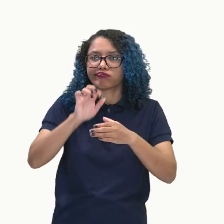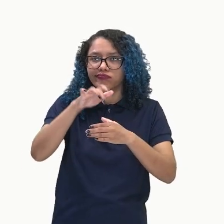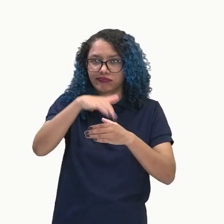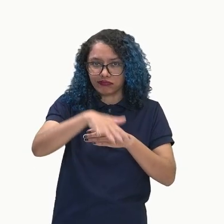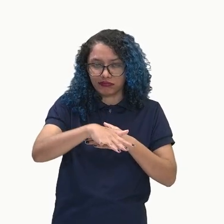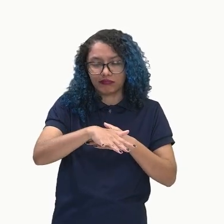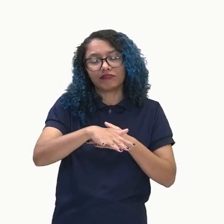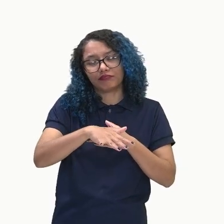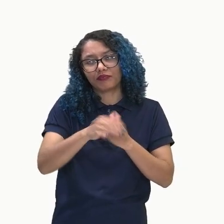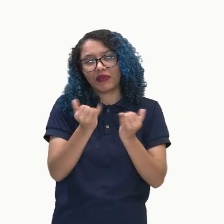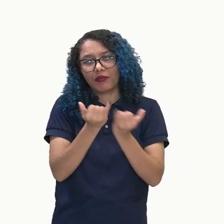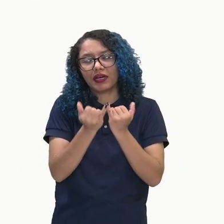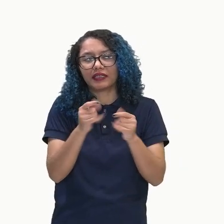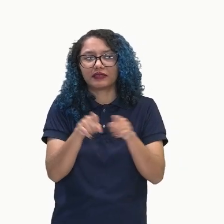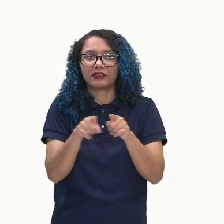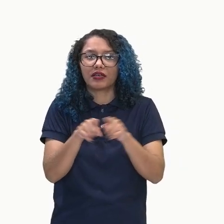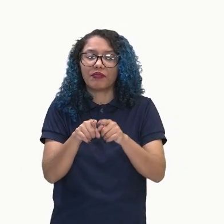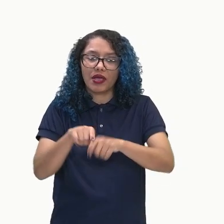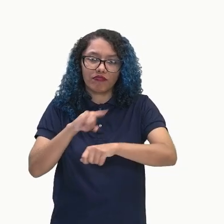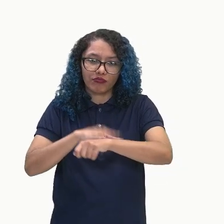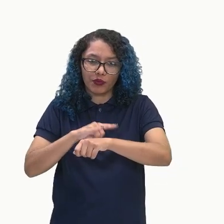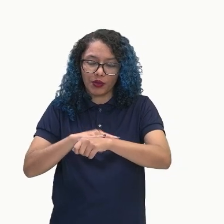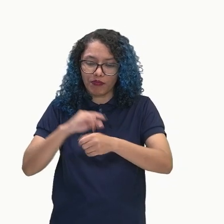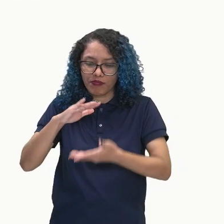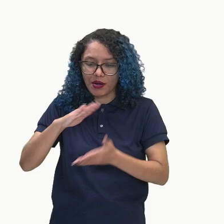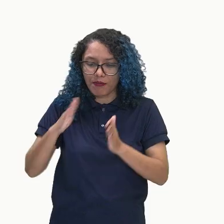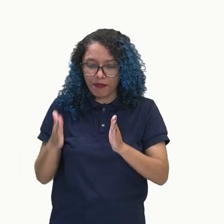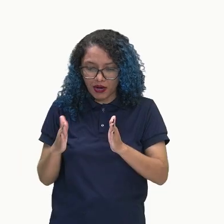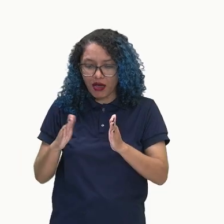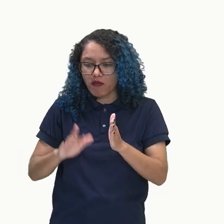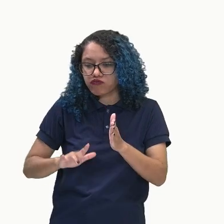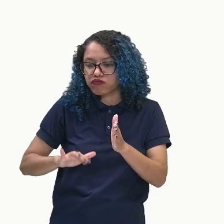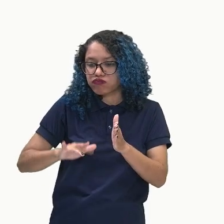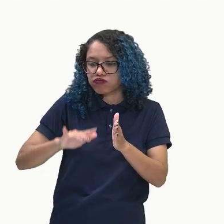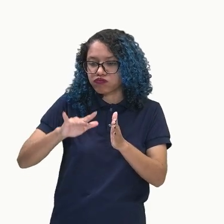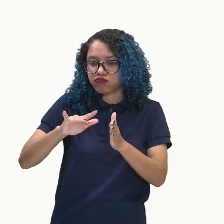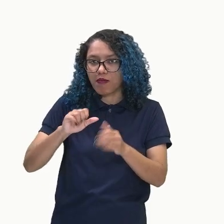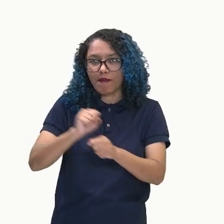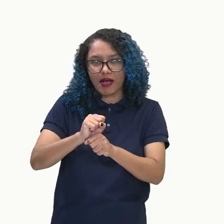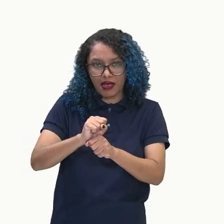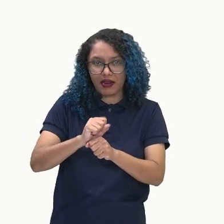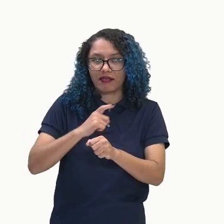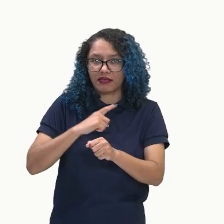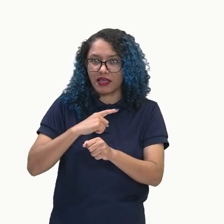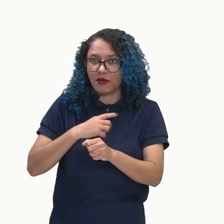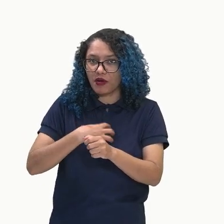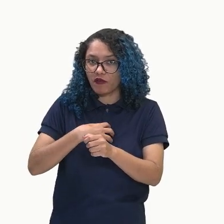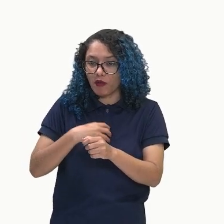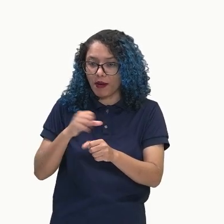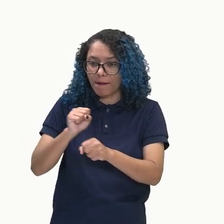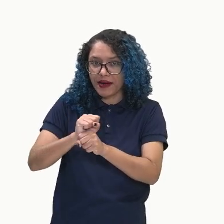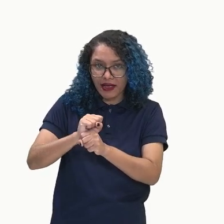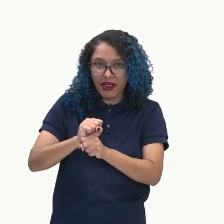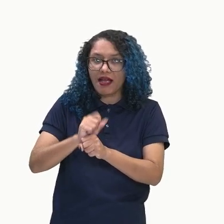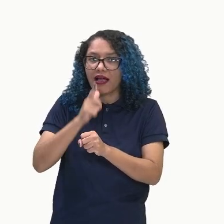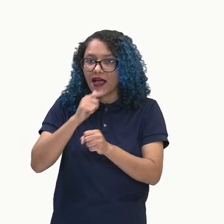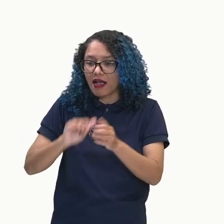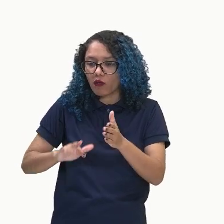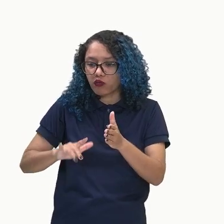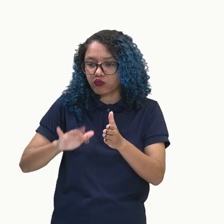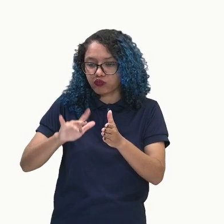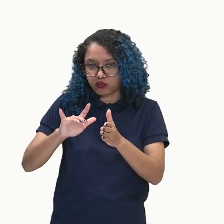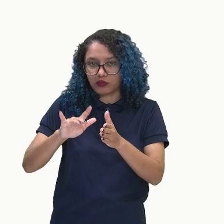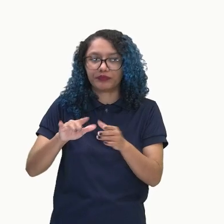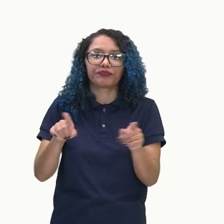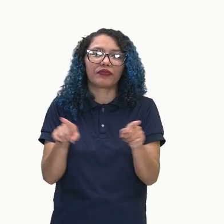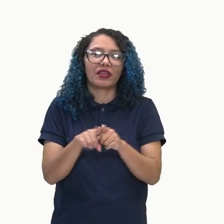não deixar a água passar ali do seu limite da capacidade máxima. Temos também aí mais um exemplo. Um copo